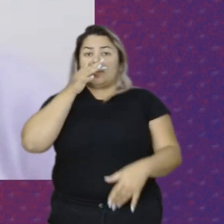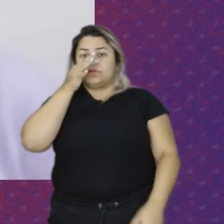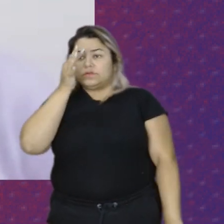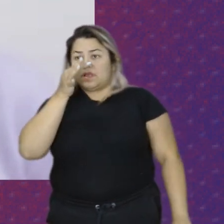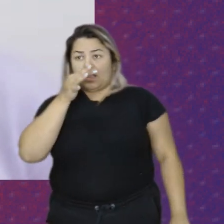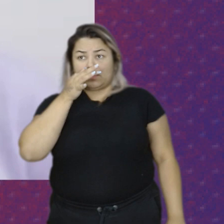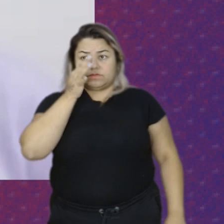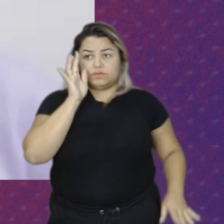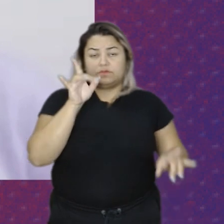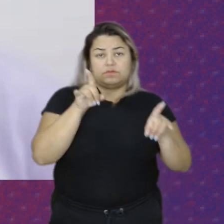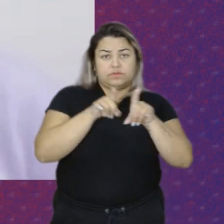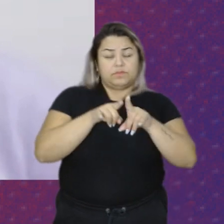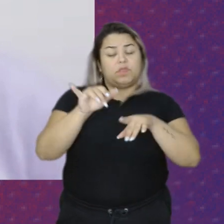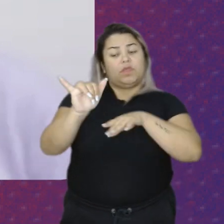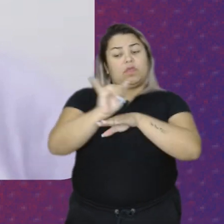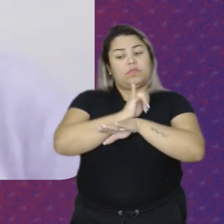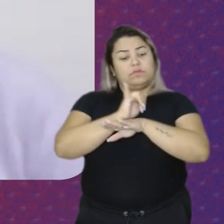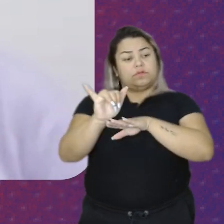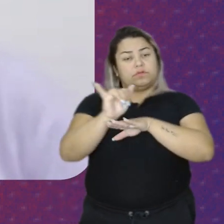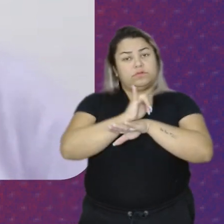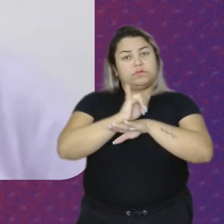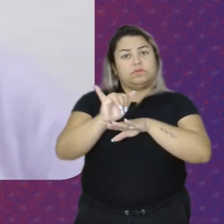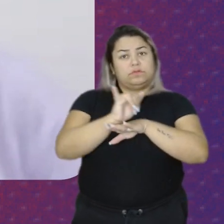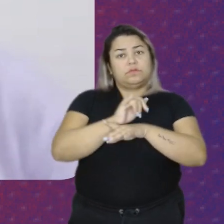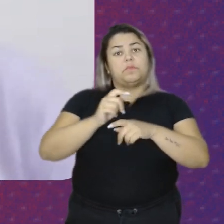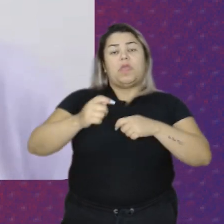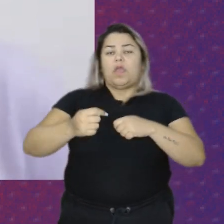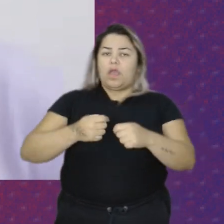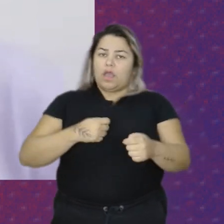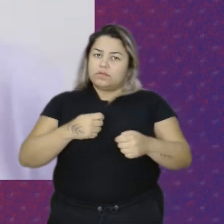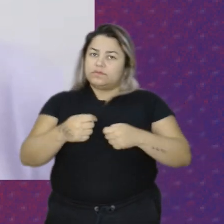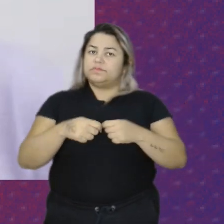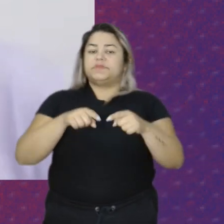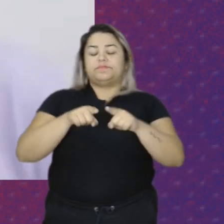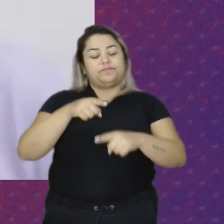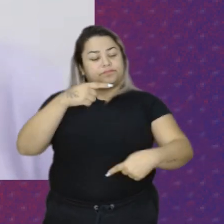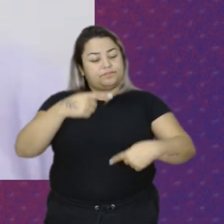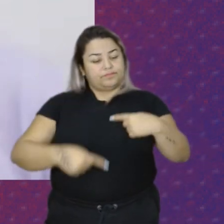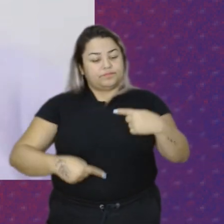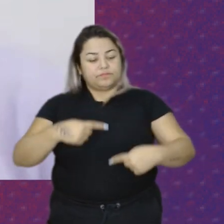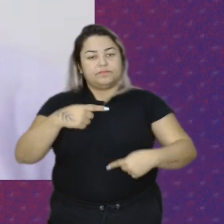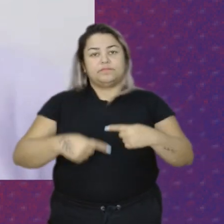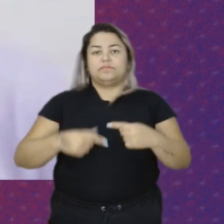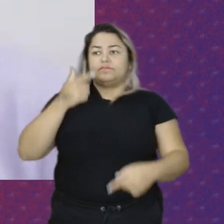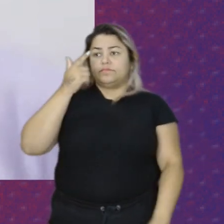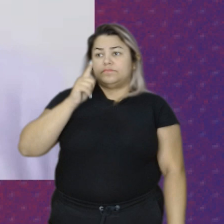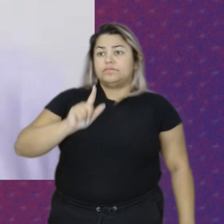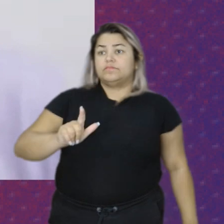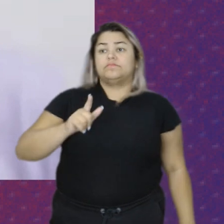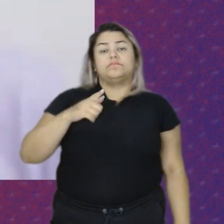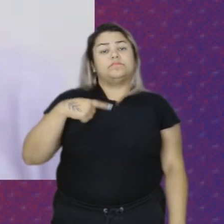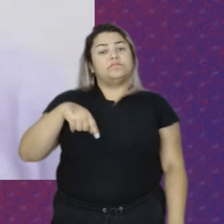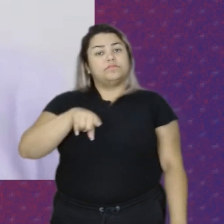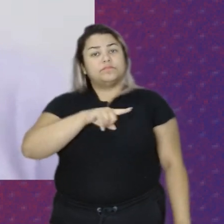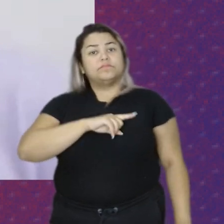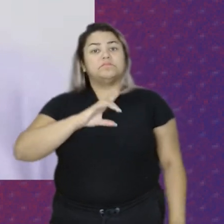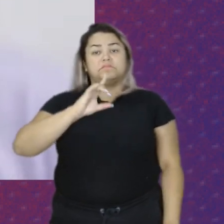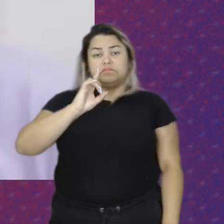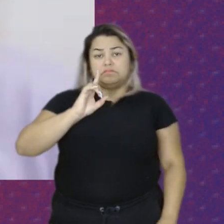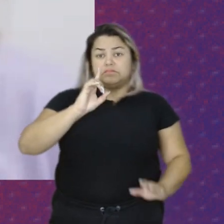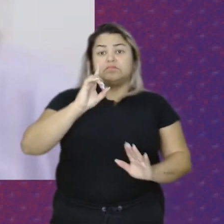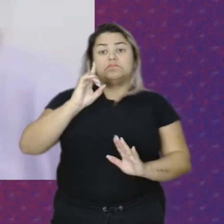também um lugar estratégico da articulação política para a garantia dos nossos direitos. Então,